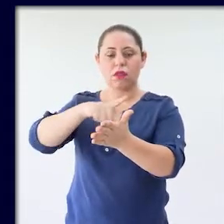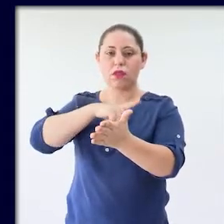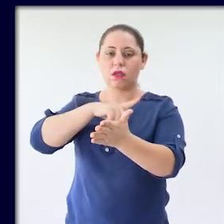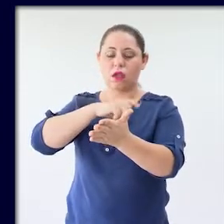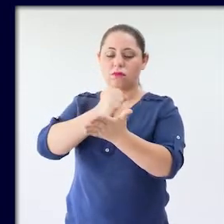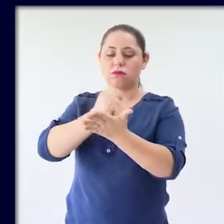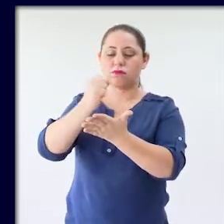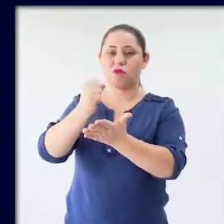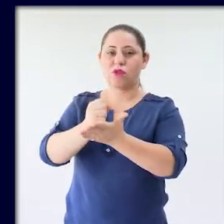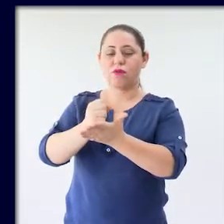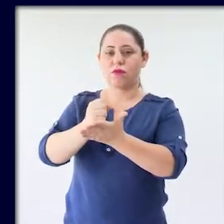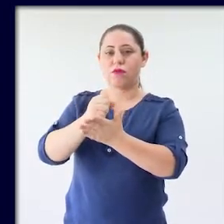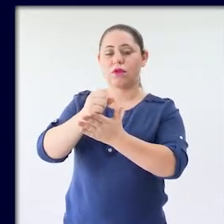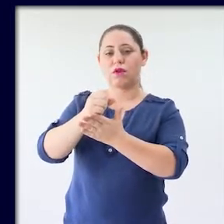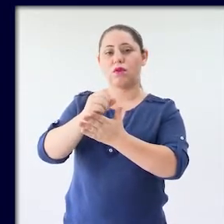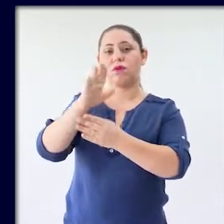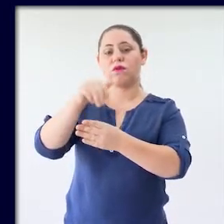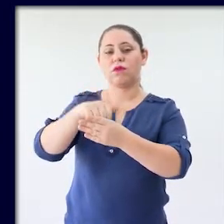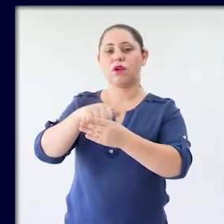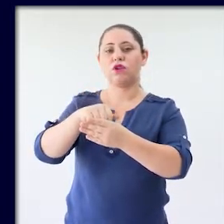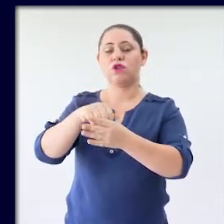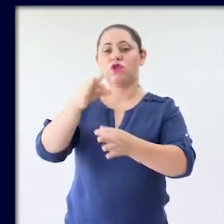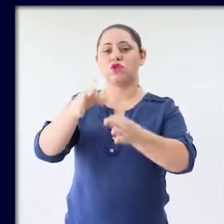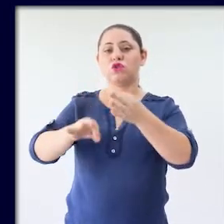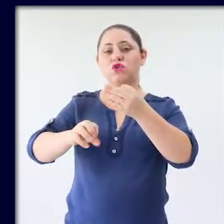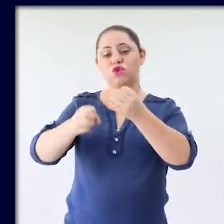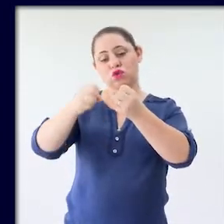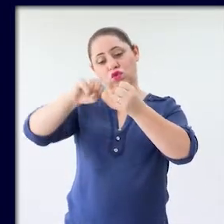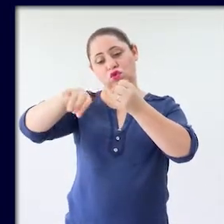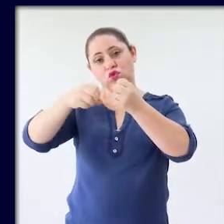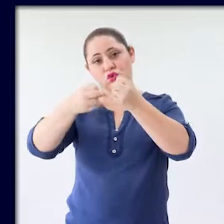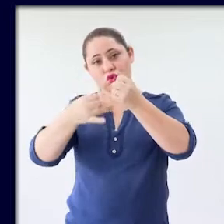onde ele está vinculado, e fazer a justificativa de sua